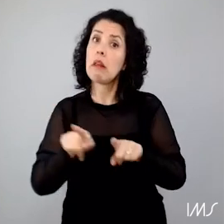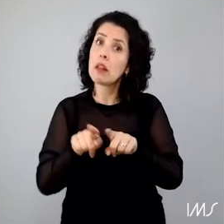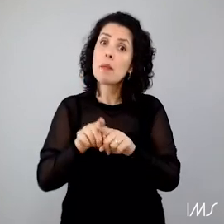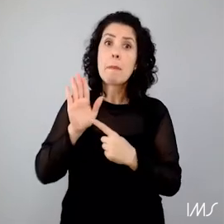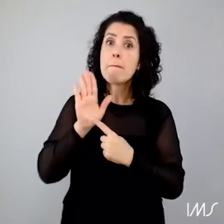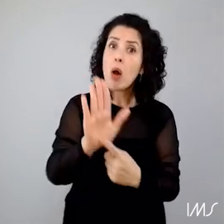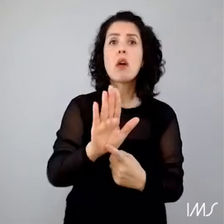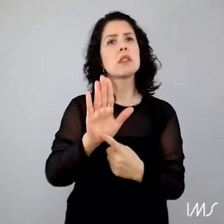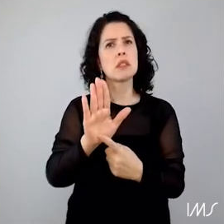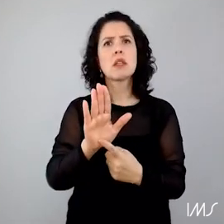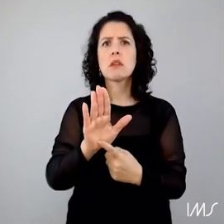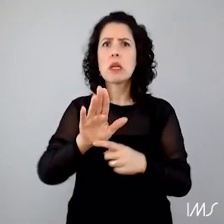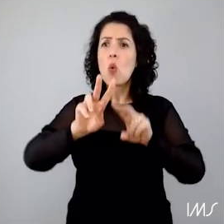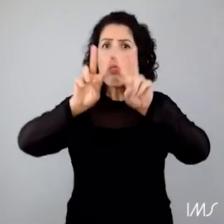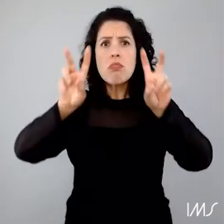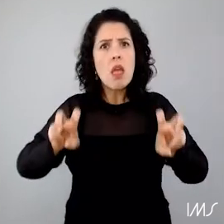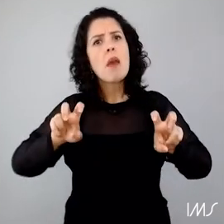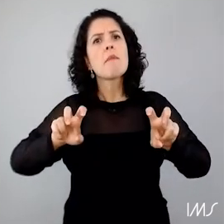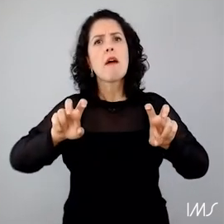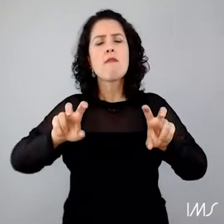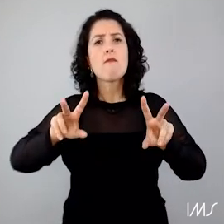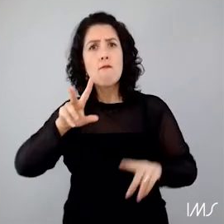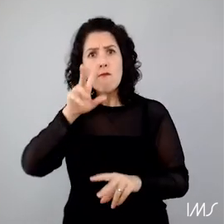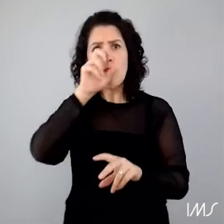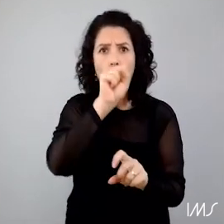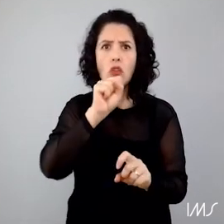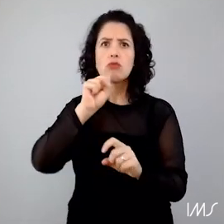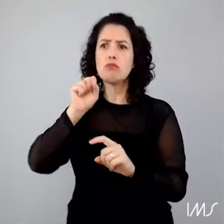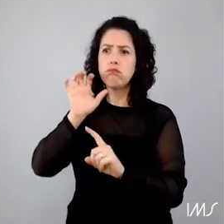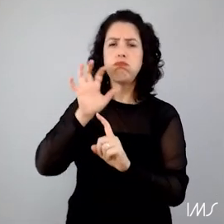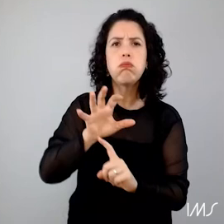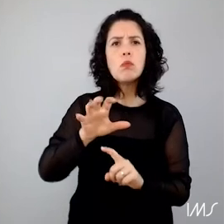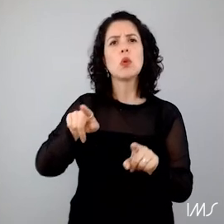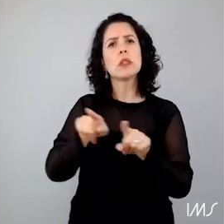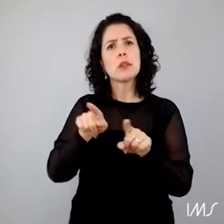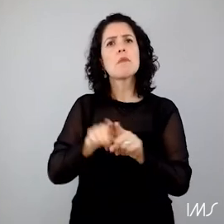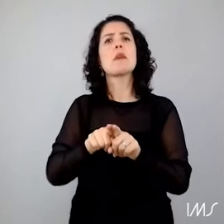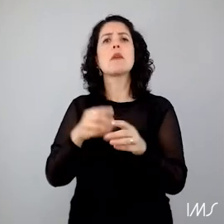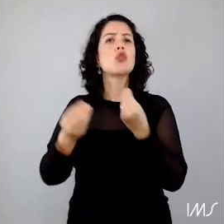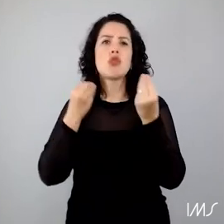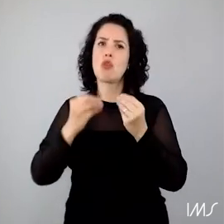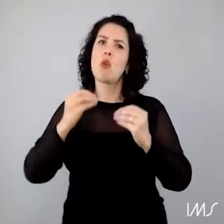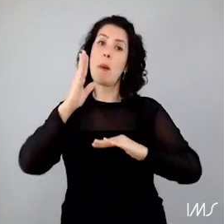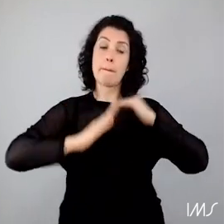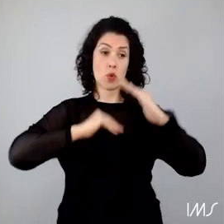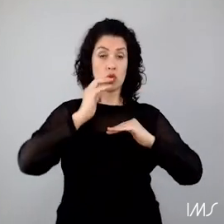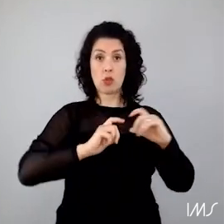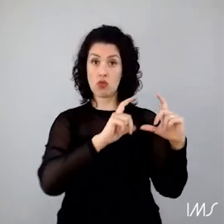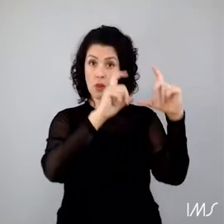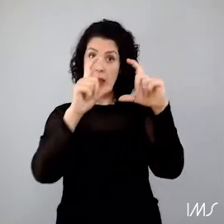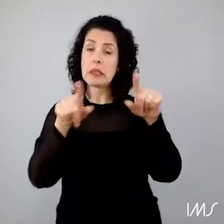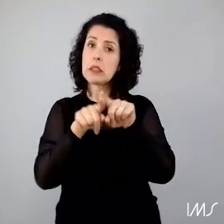associados à produção de imagem, a reflexão em torno da imagem, né,